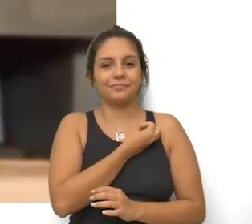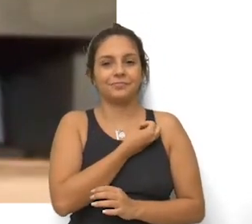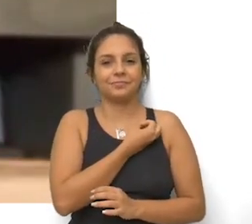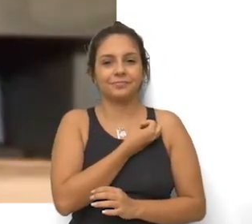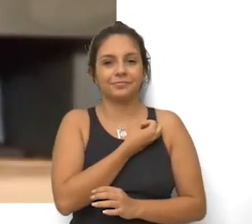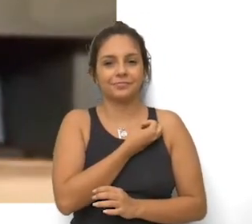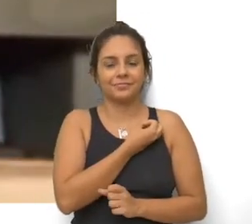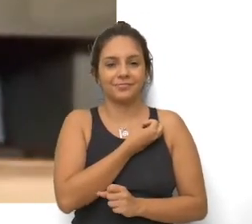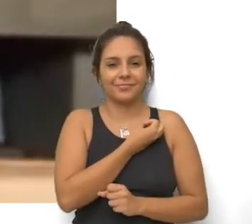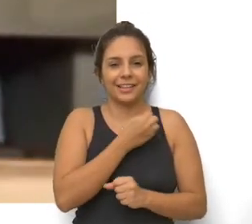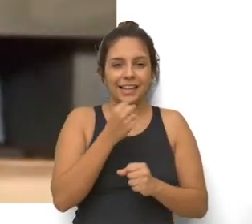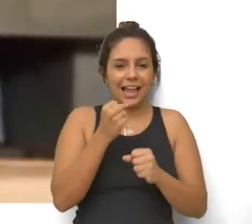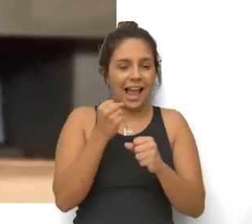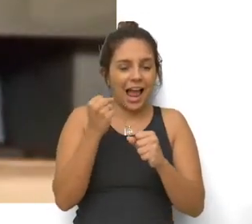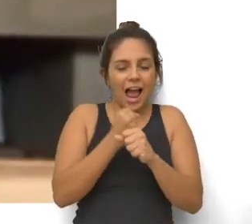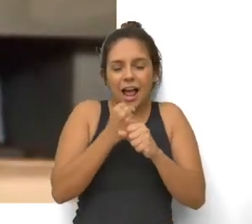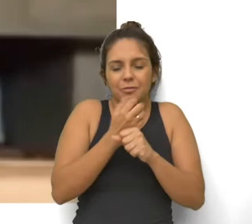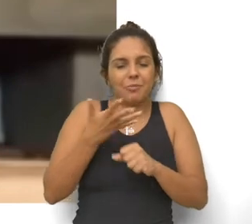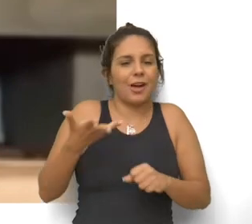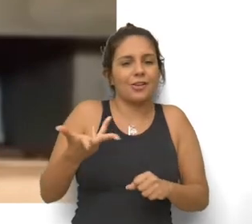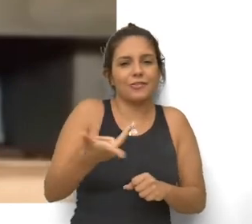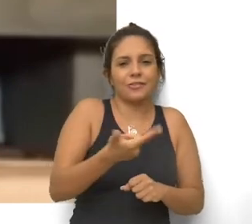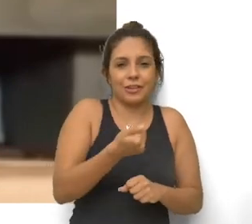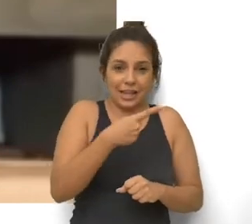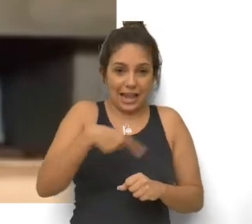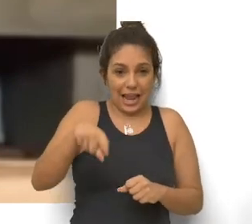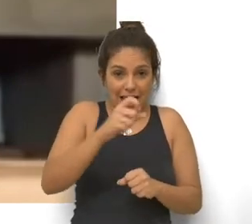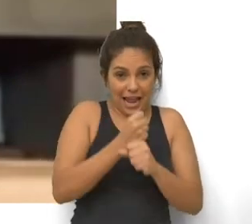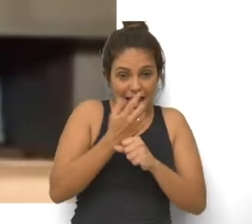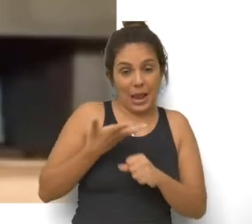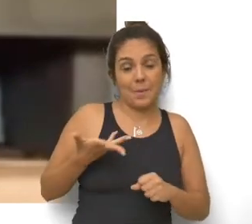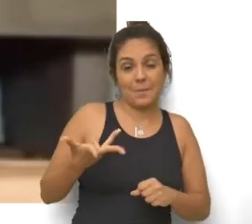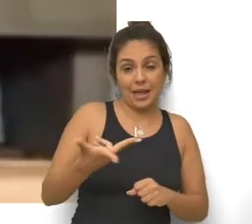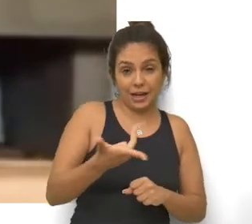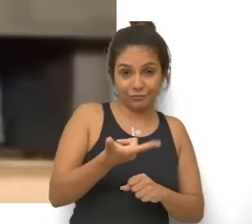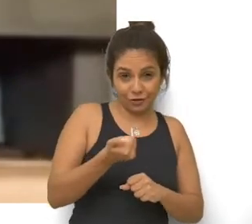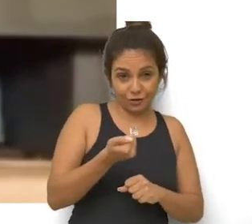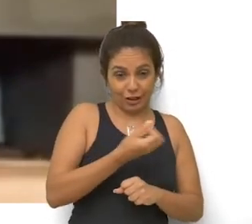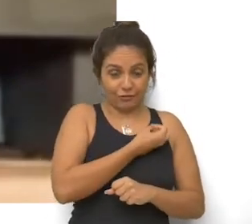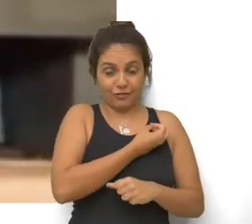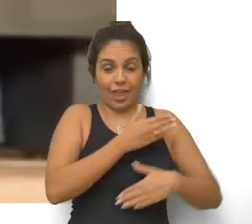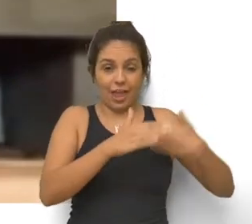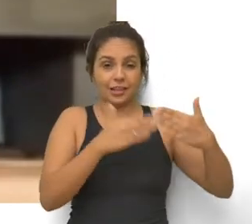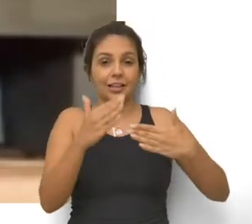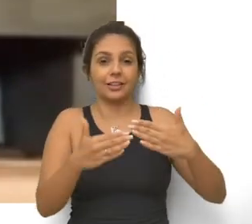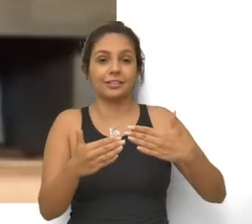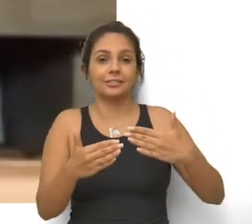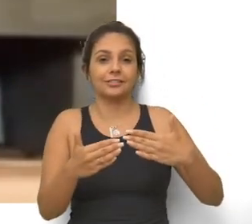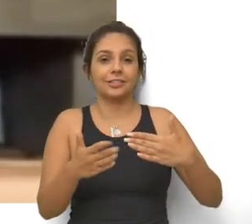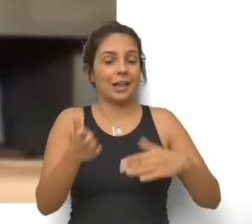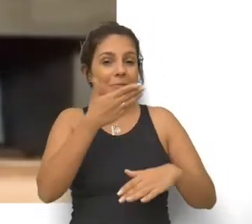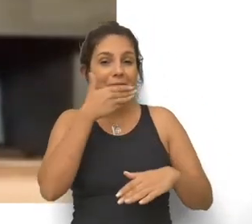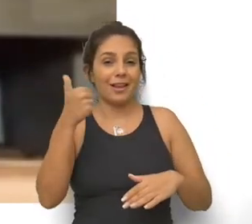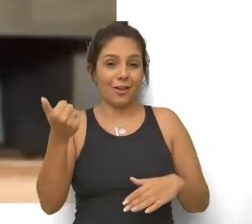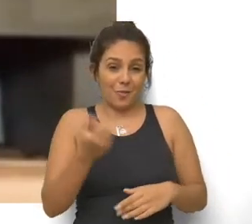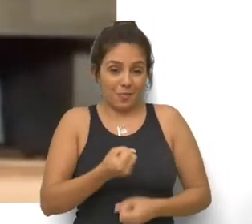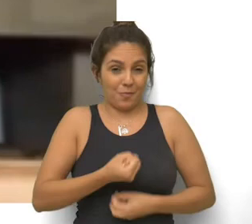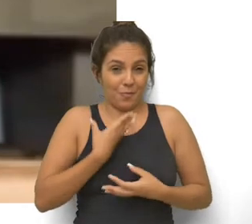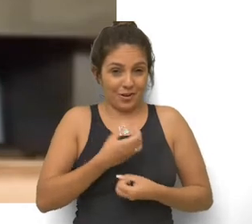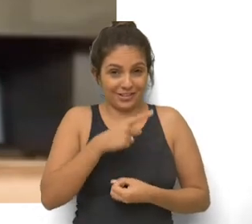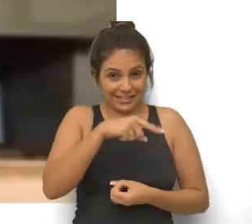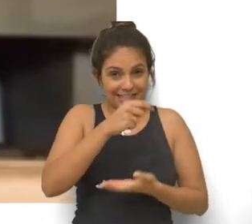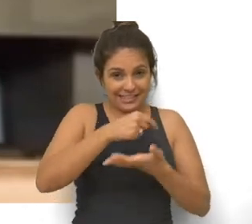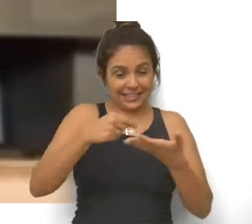momentos, anos maravilhosos, e nesses anos maravilhosos que ela viveu aqui, a melhor poesia dela